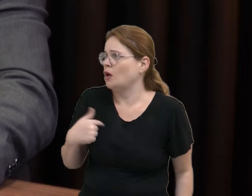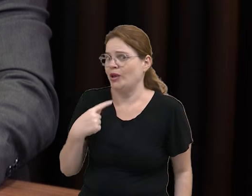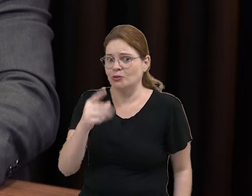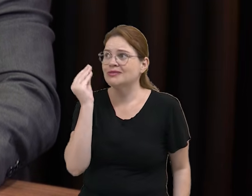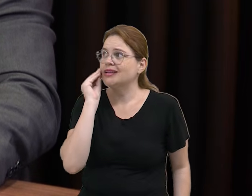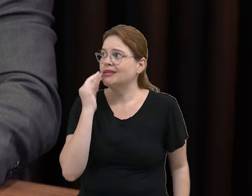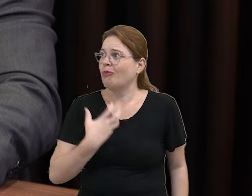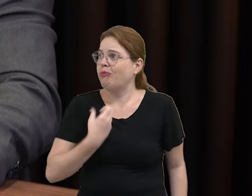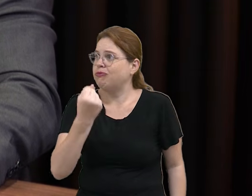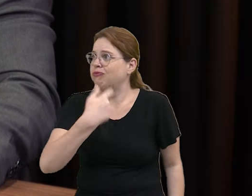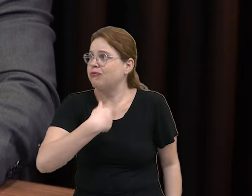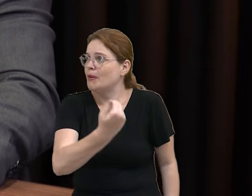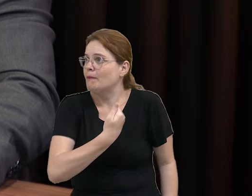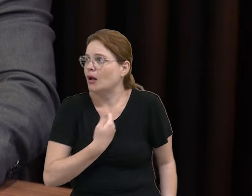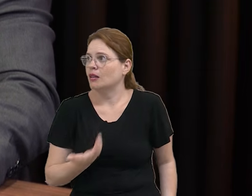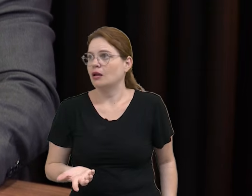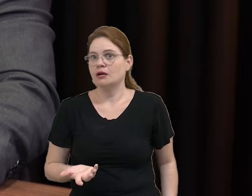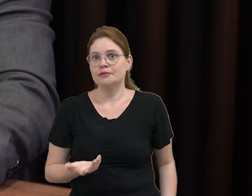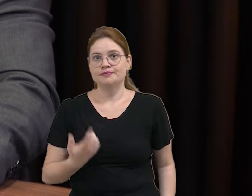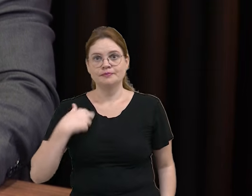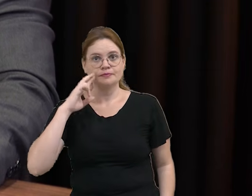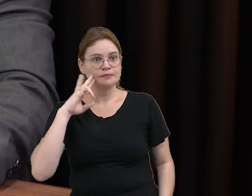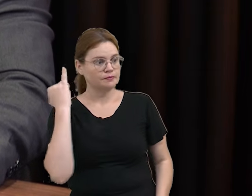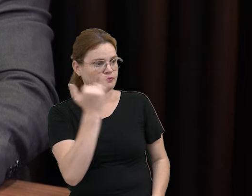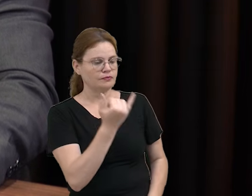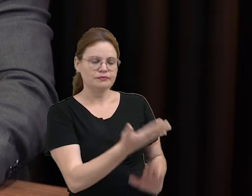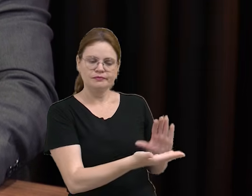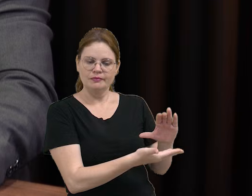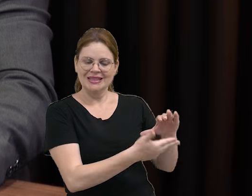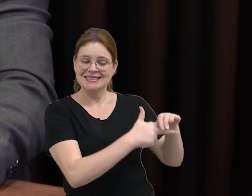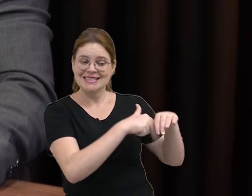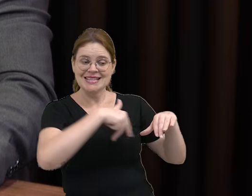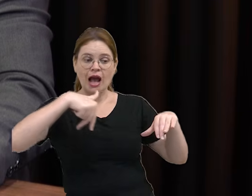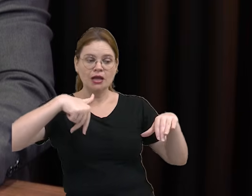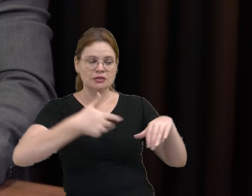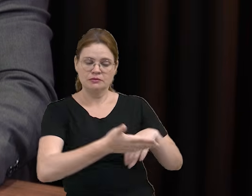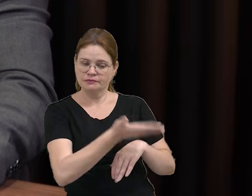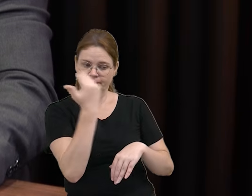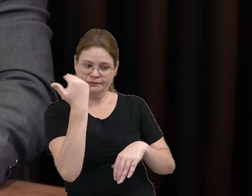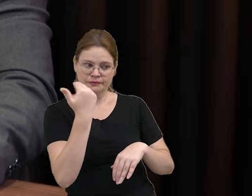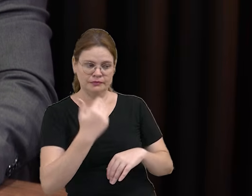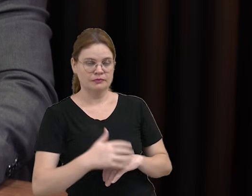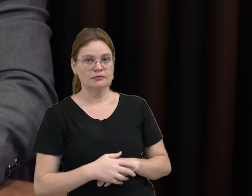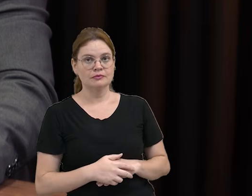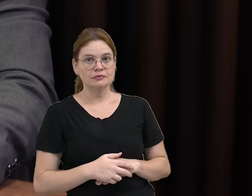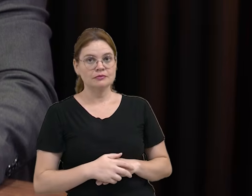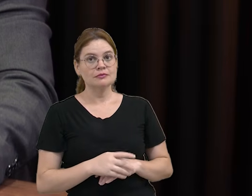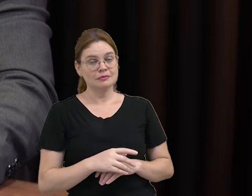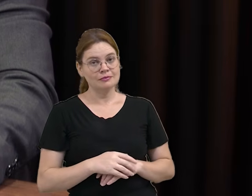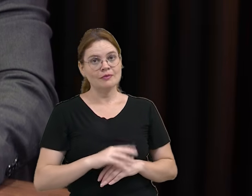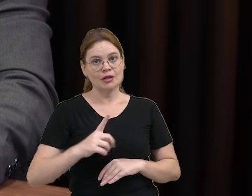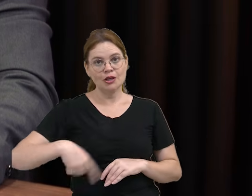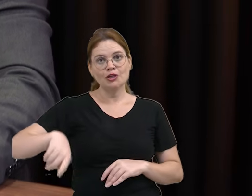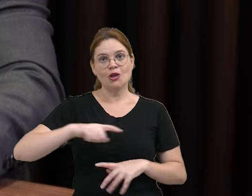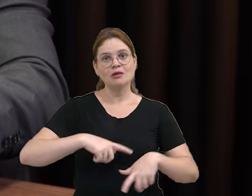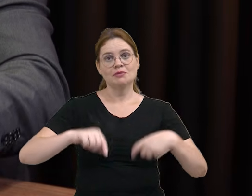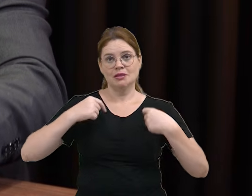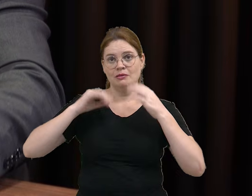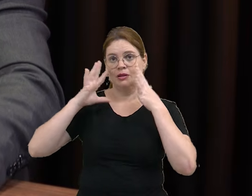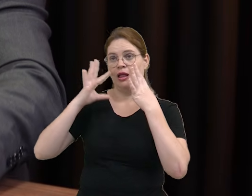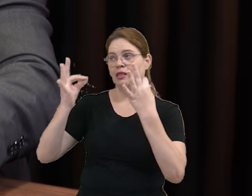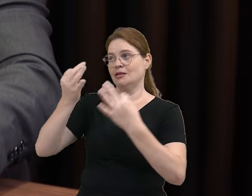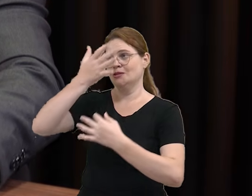E aí o Senhor fala com ele: sai da caverna, sai para fora.